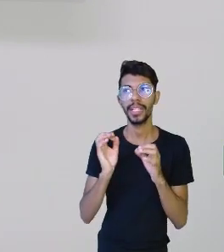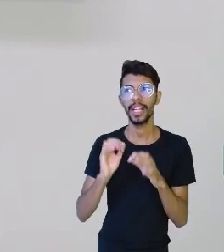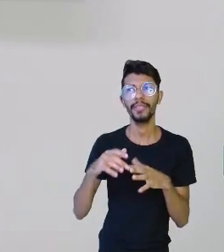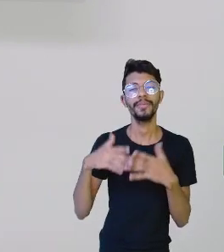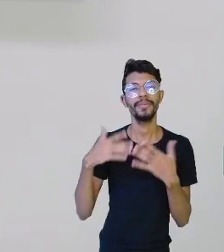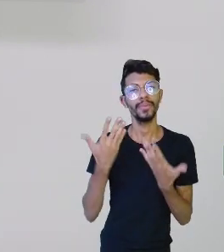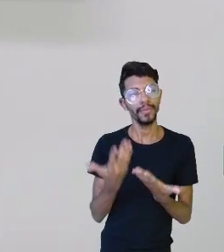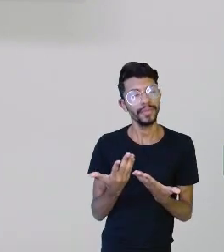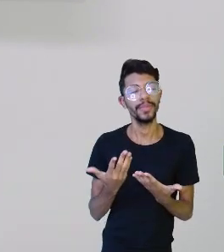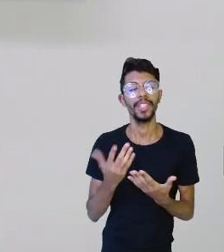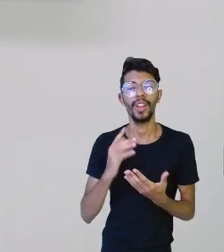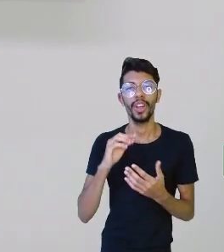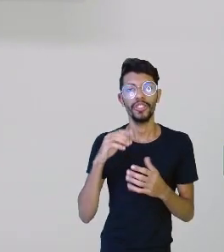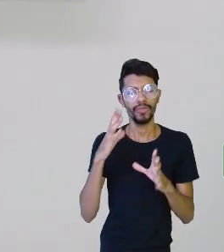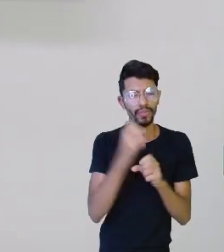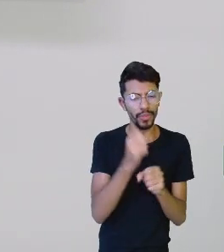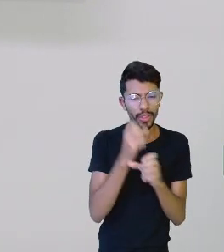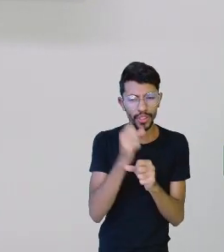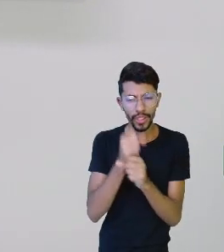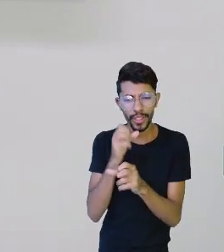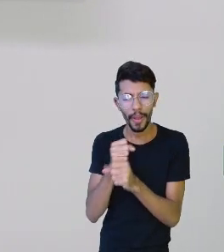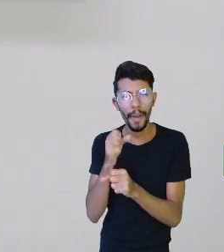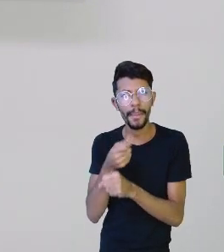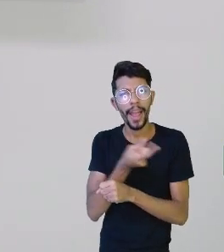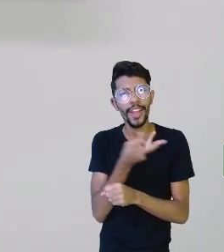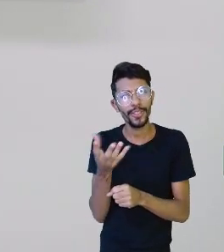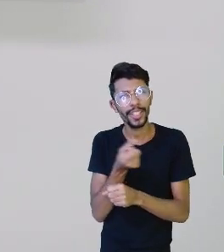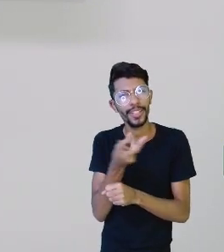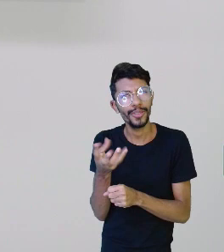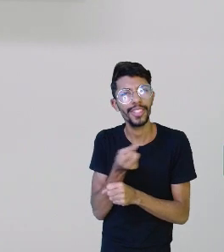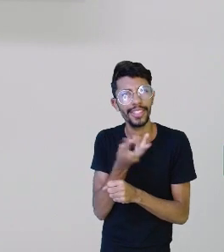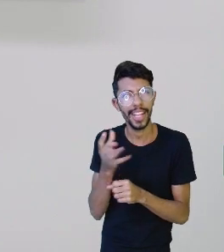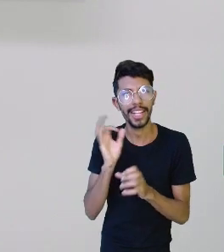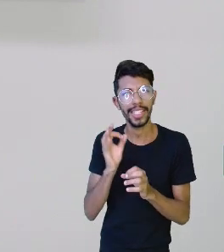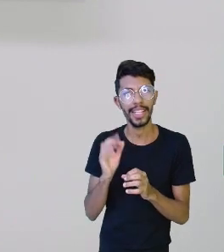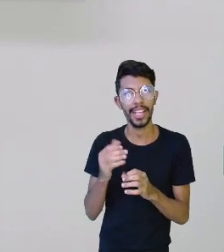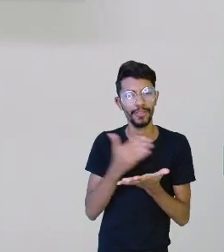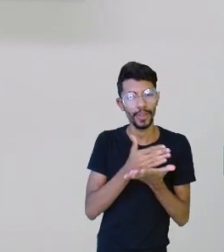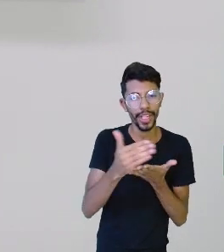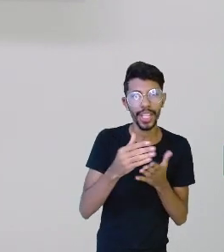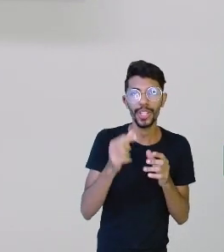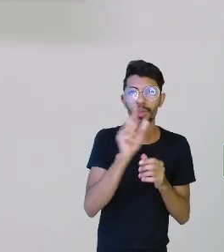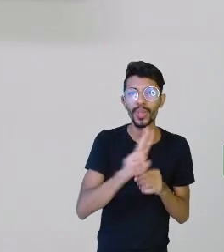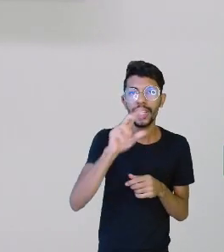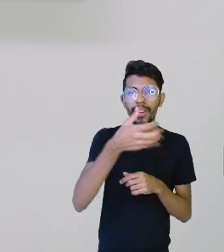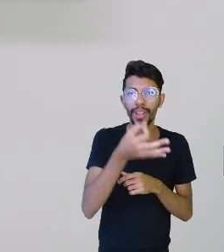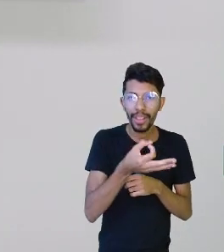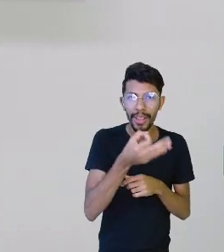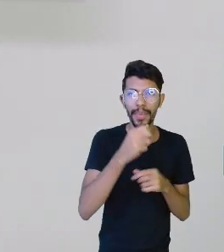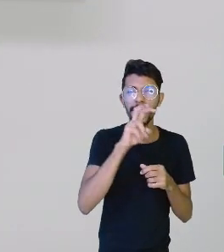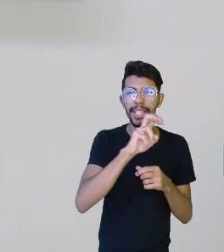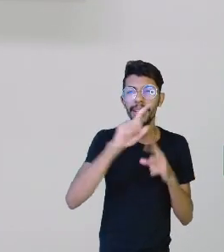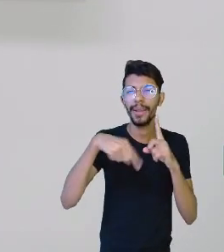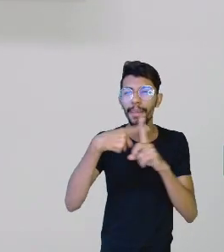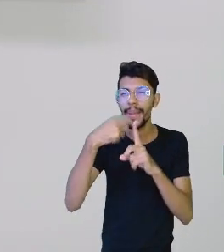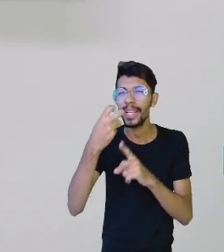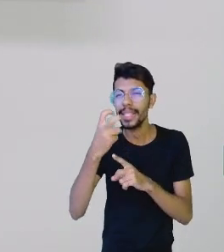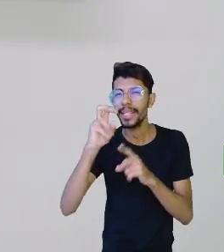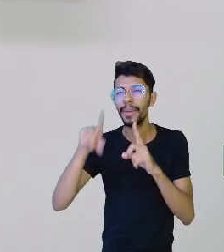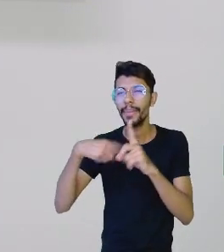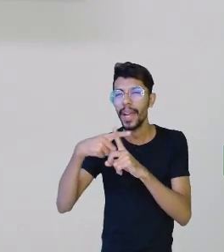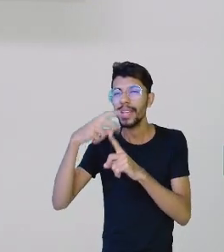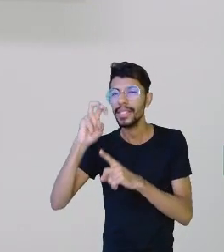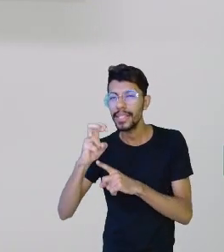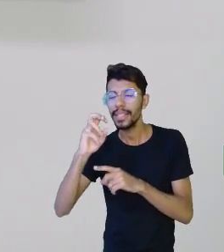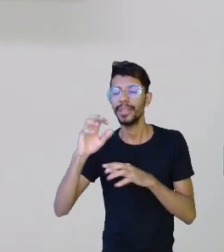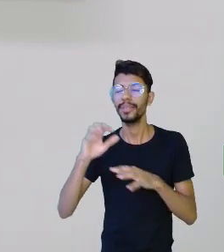nós estivemos somando as mesmas quantidades, no início com as tampinhas, 5 mais 5 mais 5.